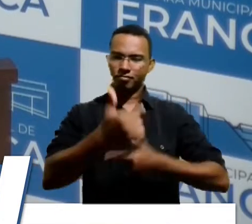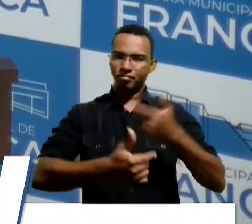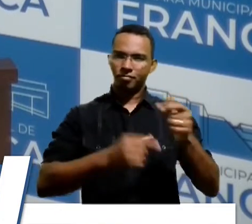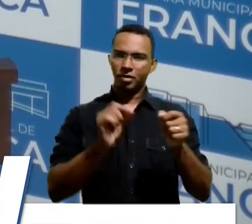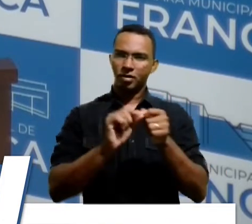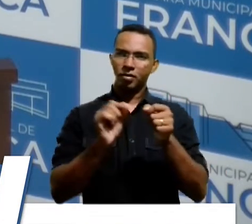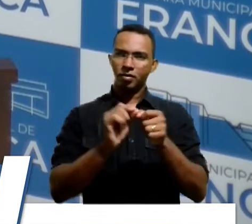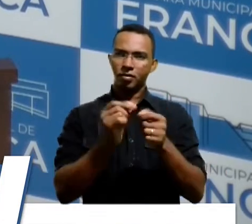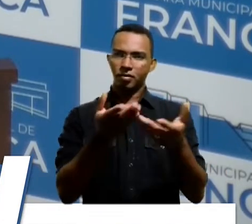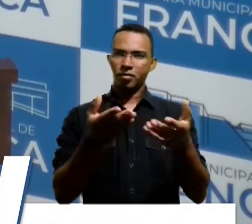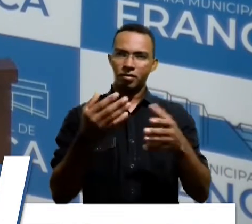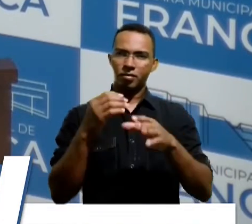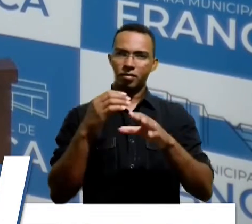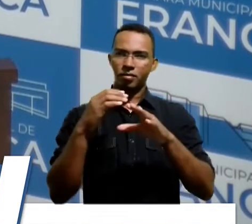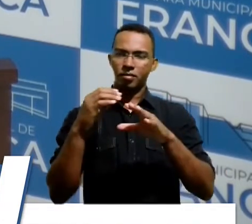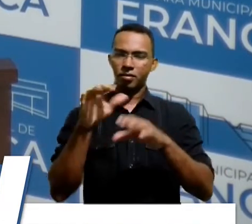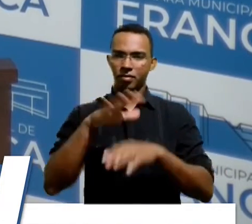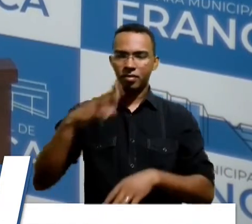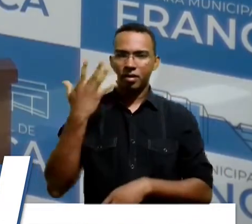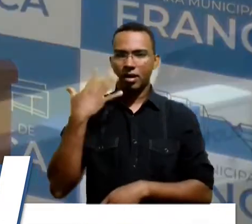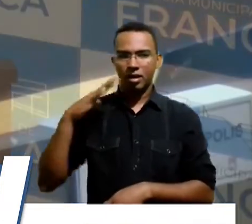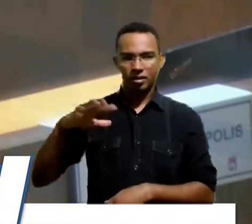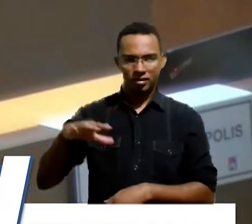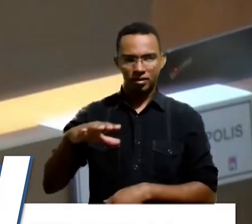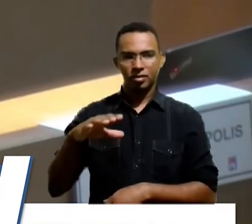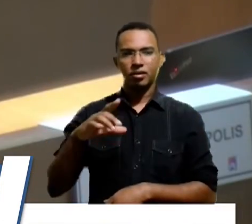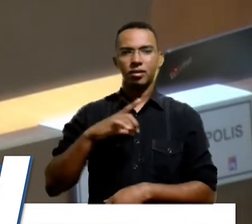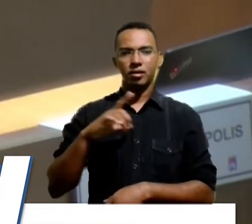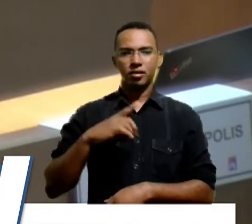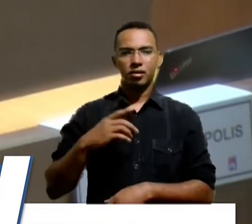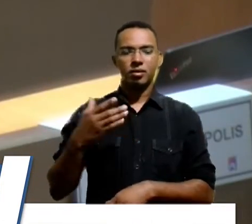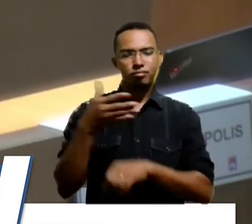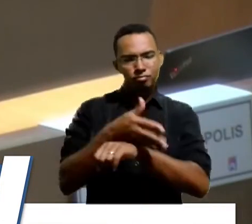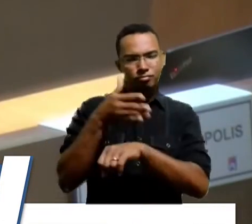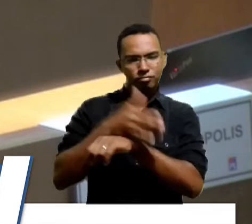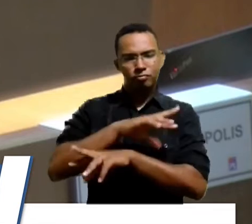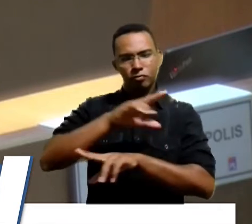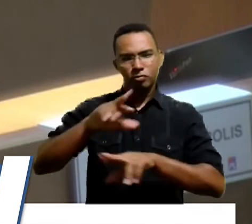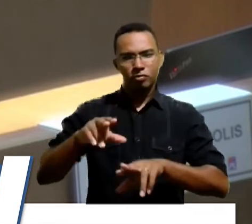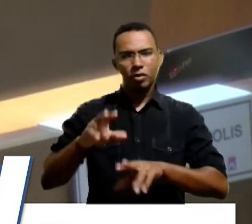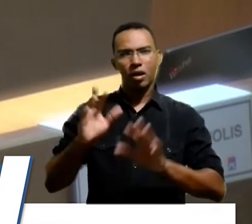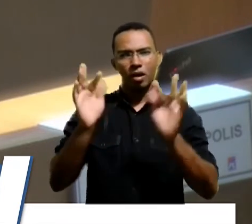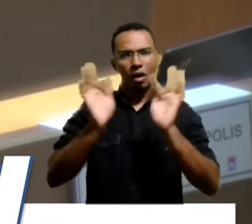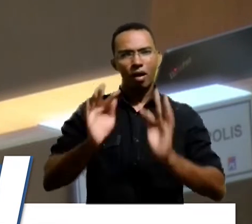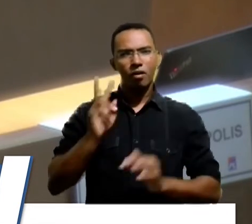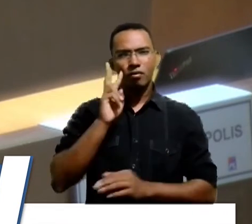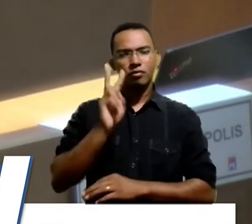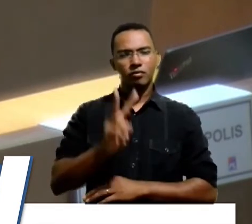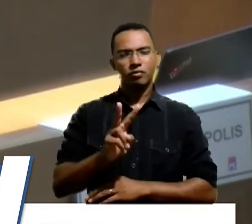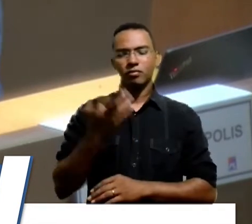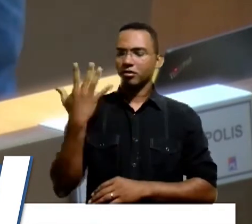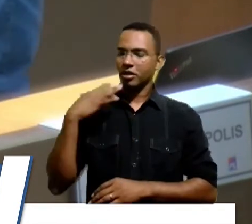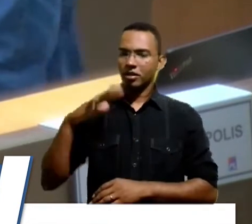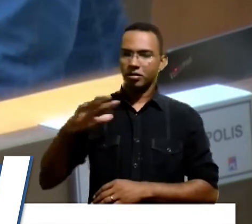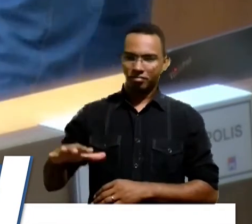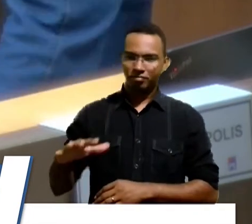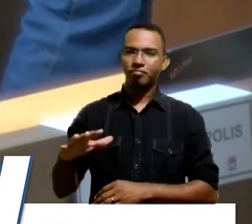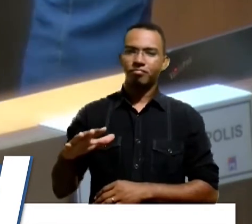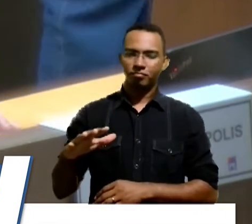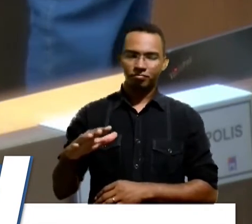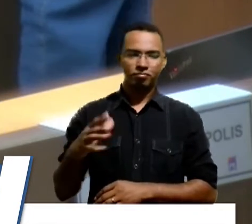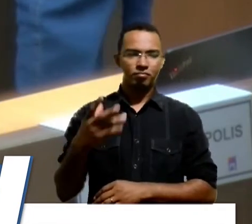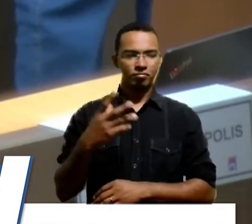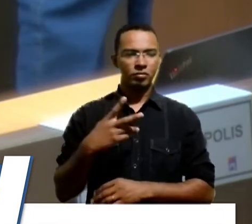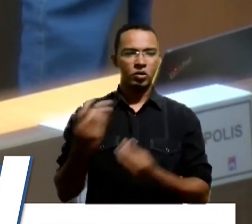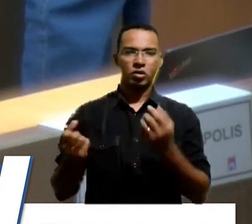nossa cidade com essas crianças. Eu pude presenciar várias vezes a alegria que a gente vê nos olhos das crianças quando seus super-heróis